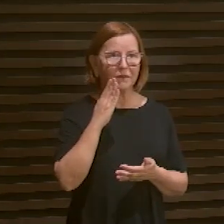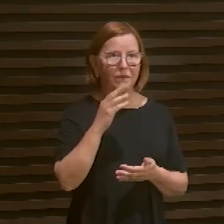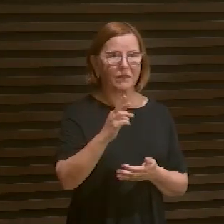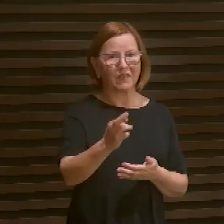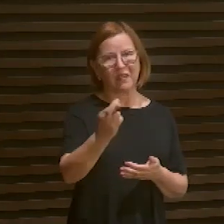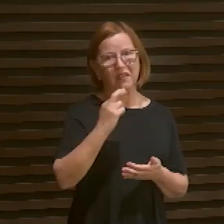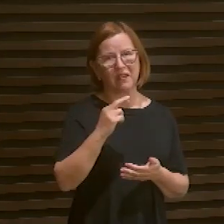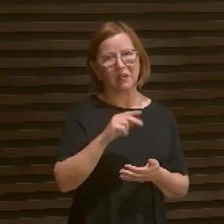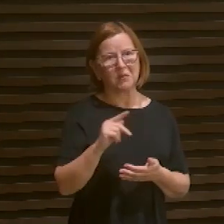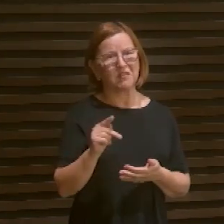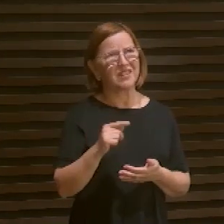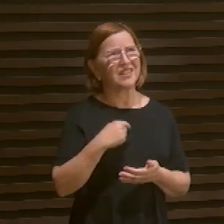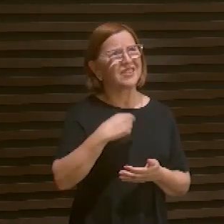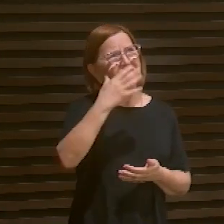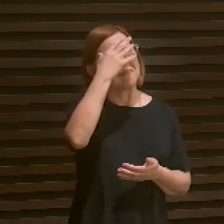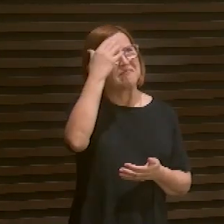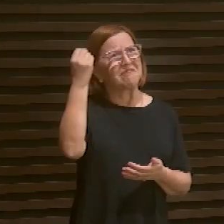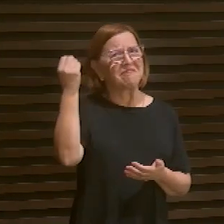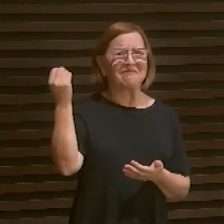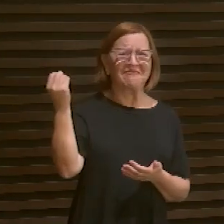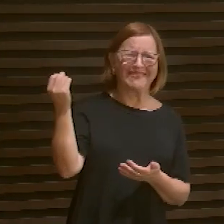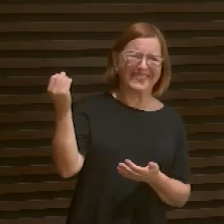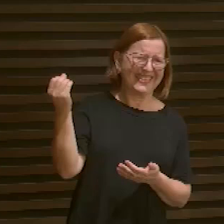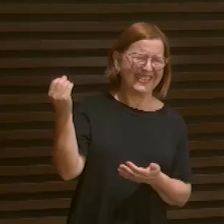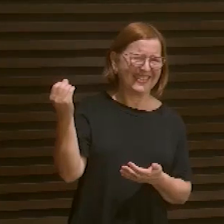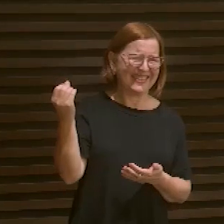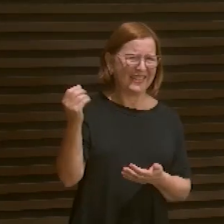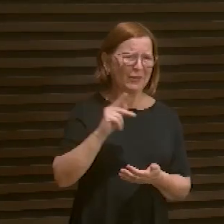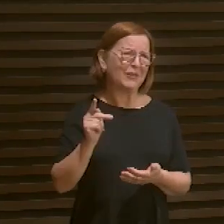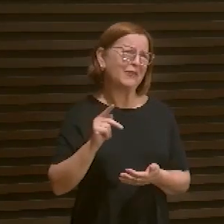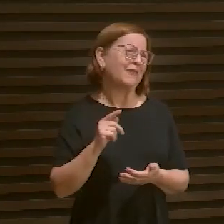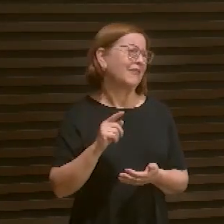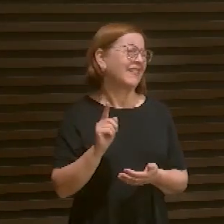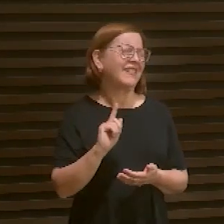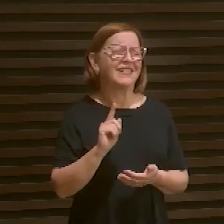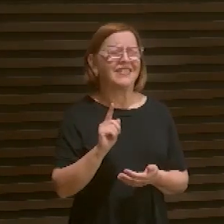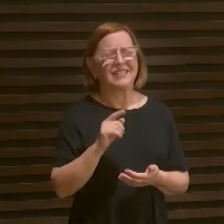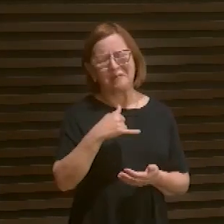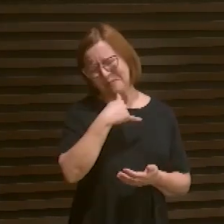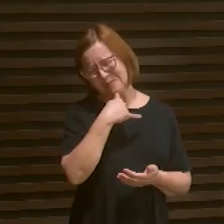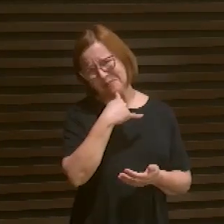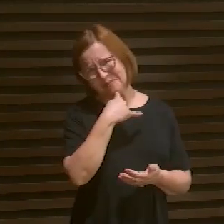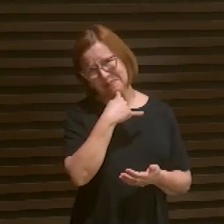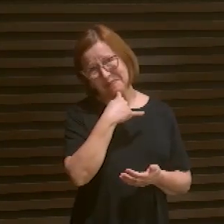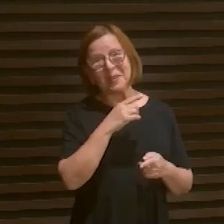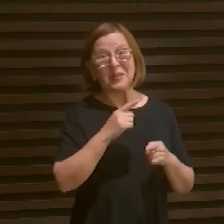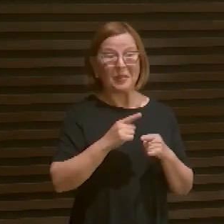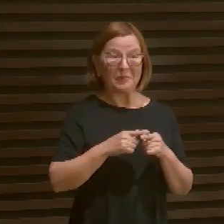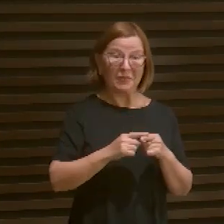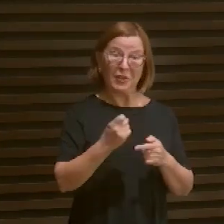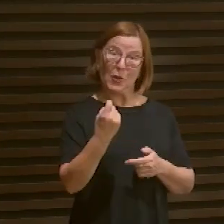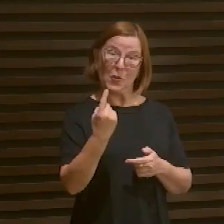professor, eu me esqueci. Ele disse: oh, meu filho, lamentável, porque você era a